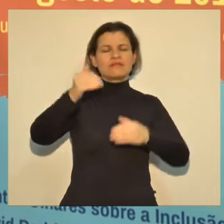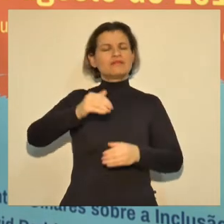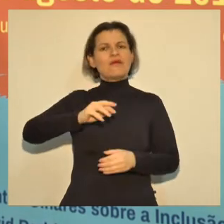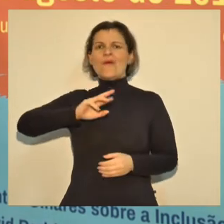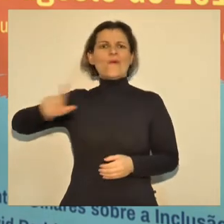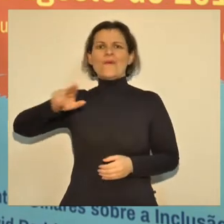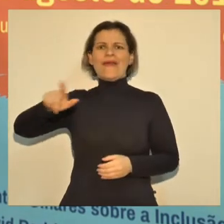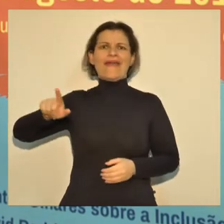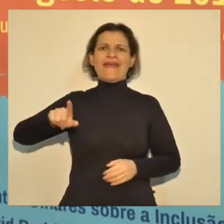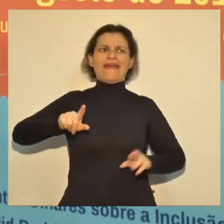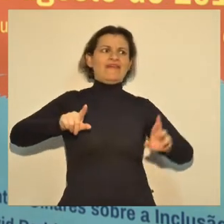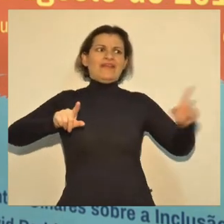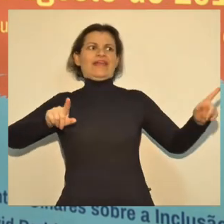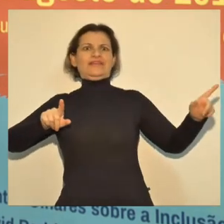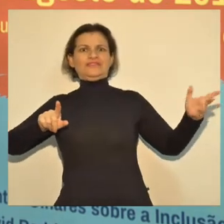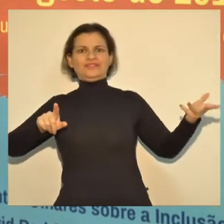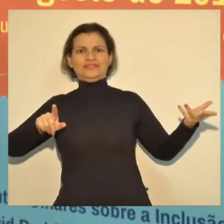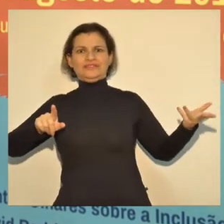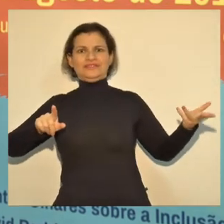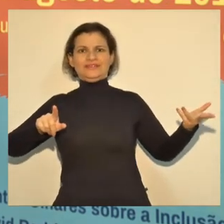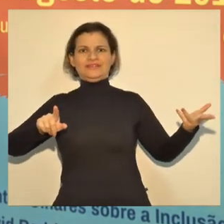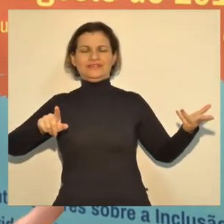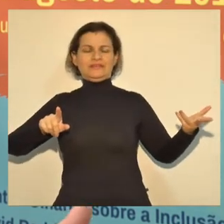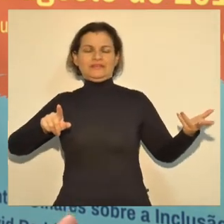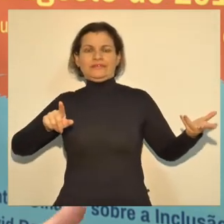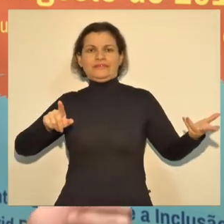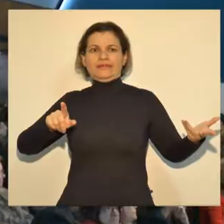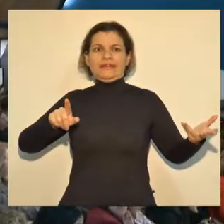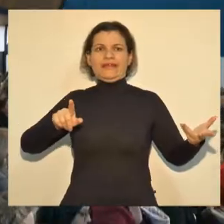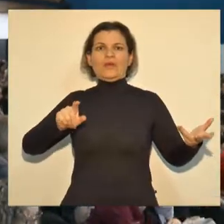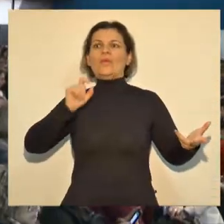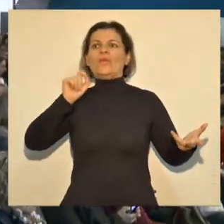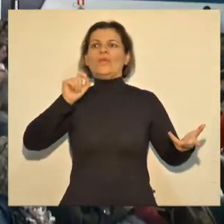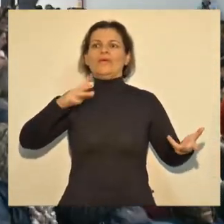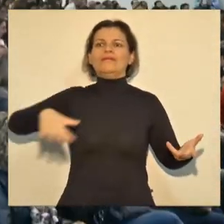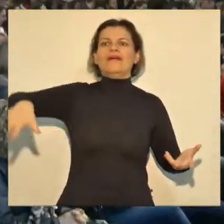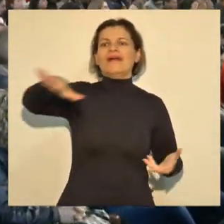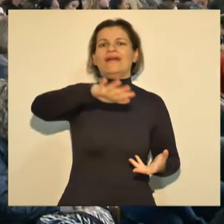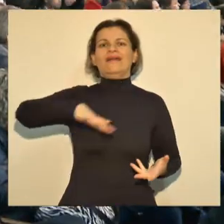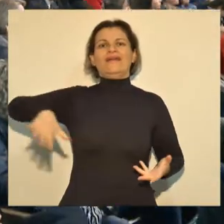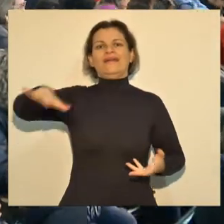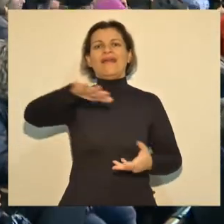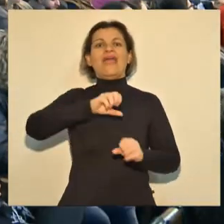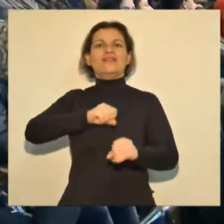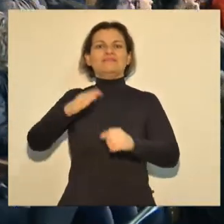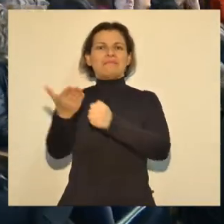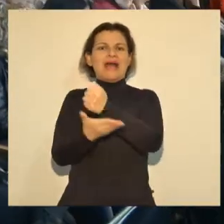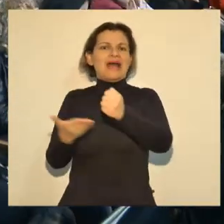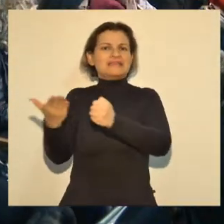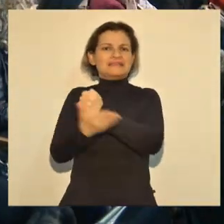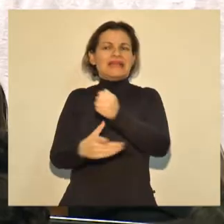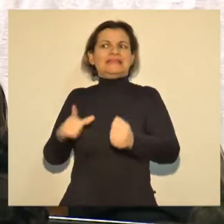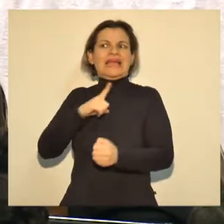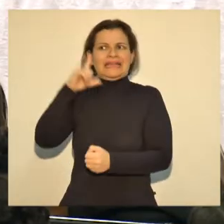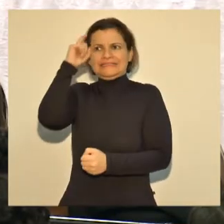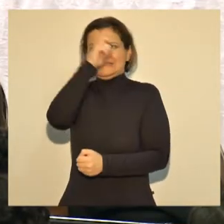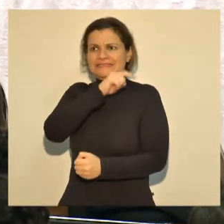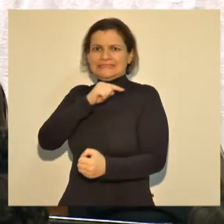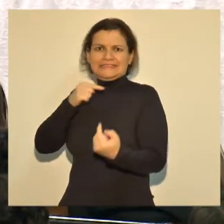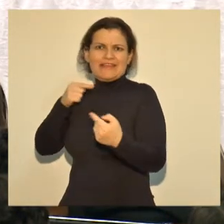é diferente da... Um dos desafios não é diferente do que os colegas de educação básica